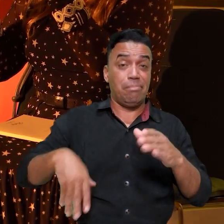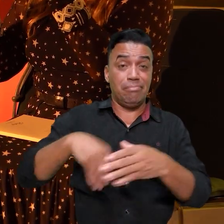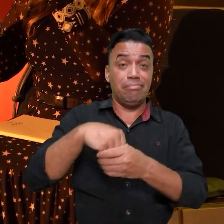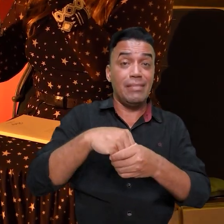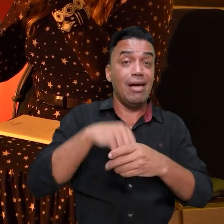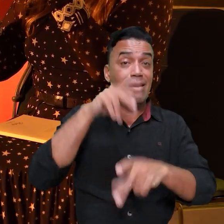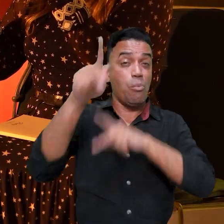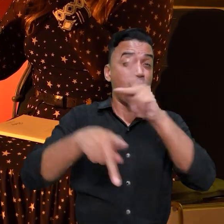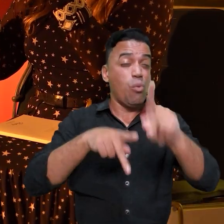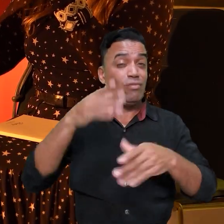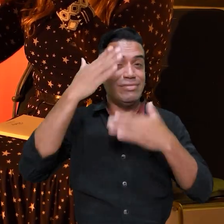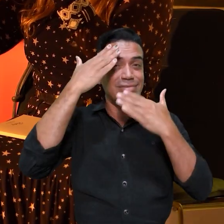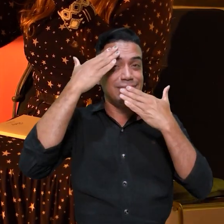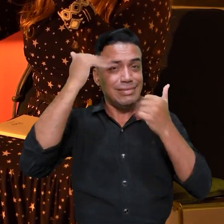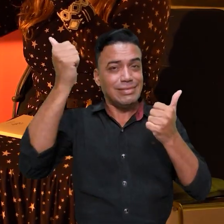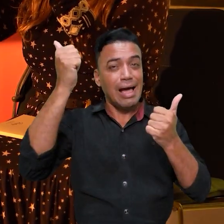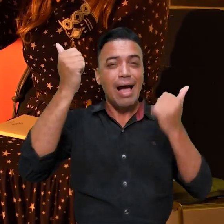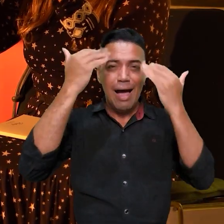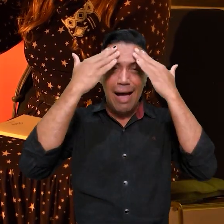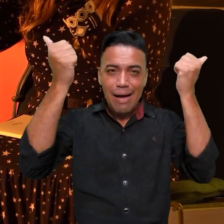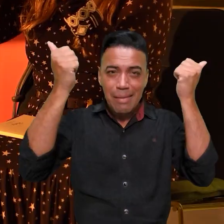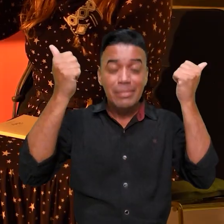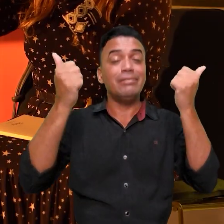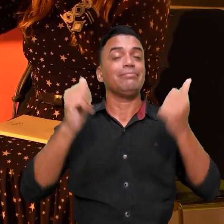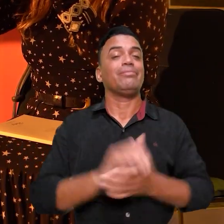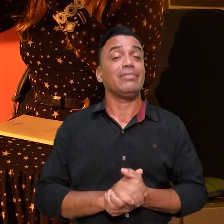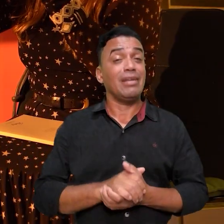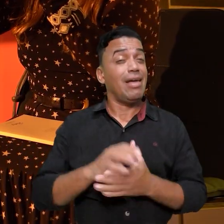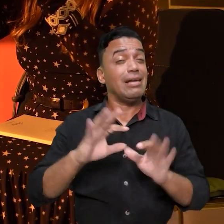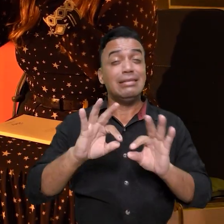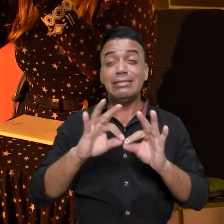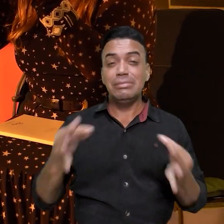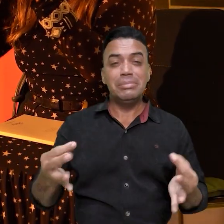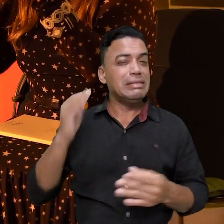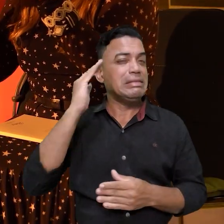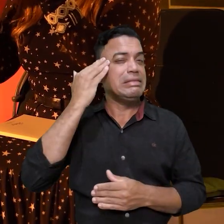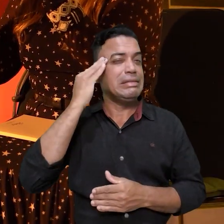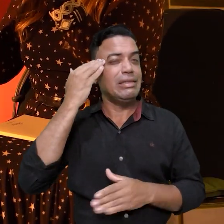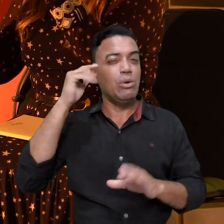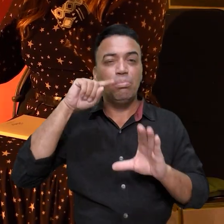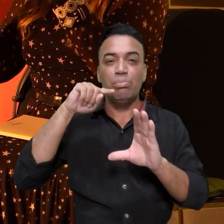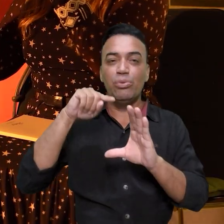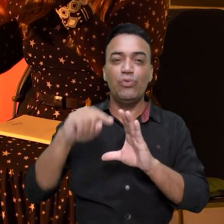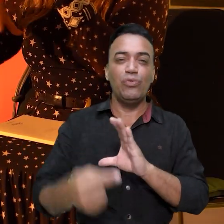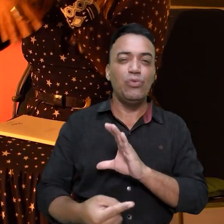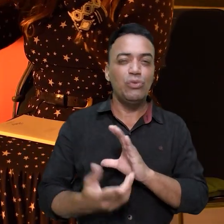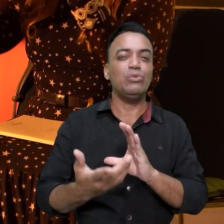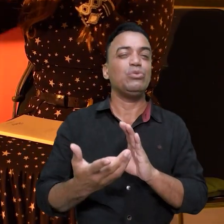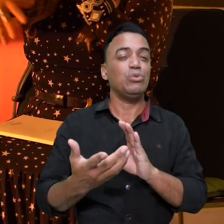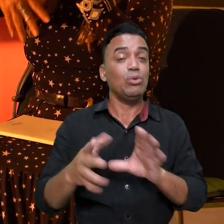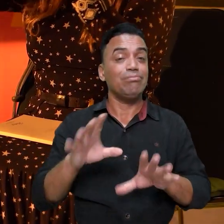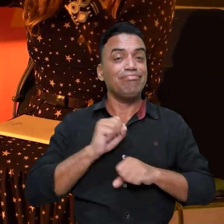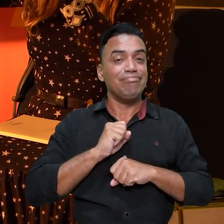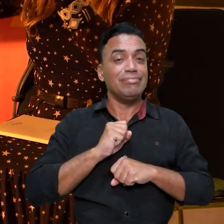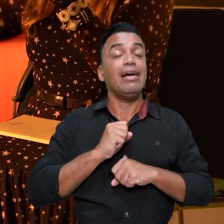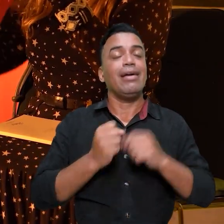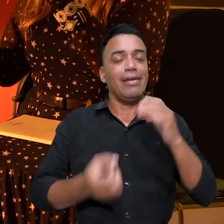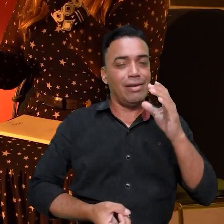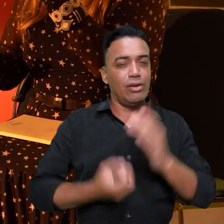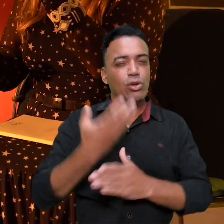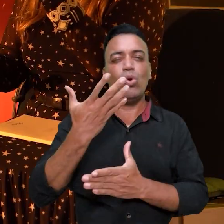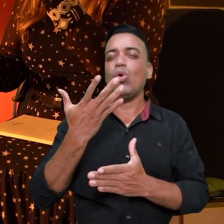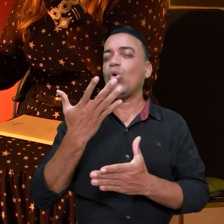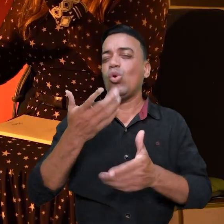das pessoas, sabe? Ele simplesmente entendeu profundamente aquilo e, obviamente, criou uma